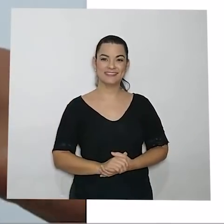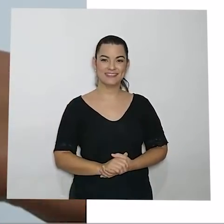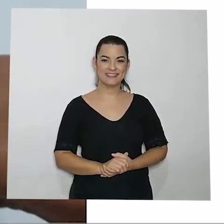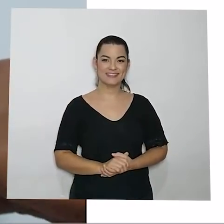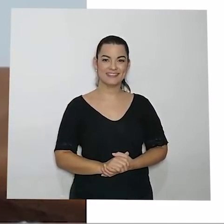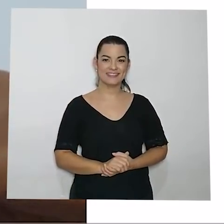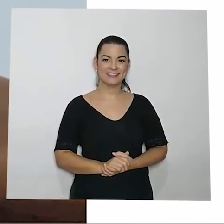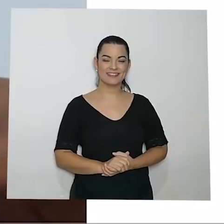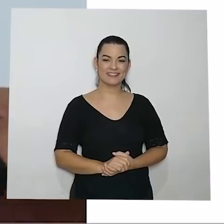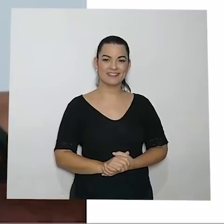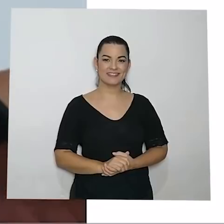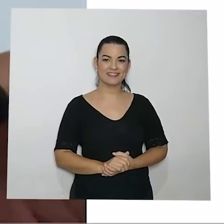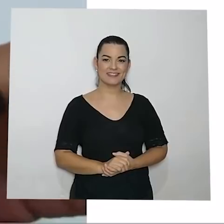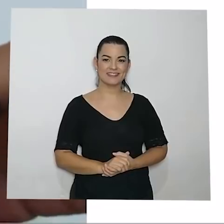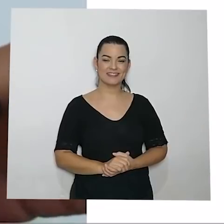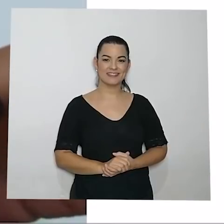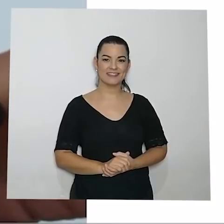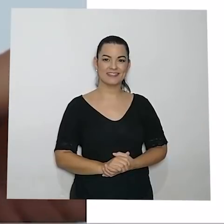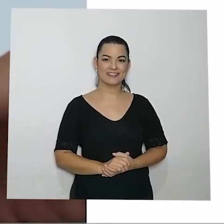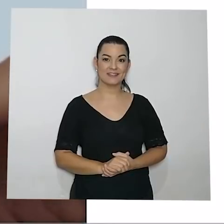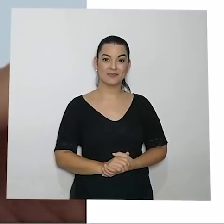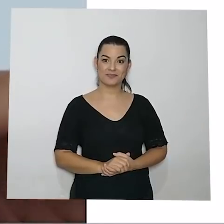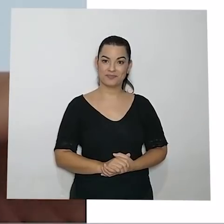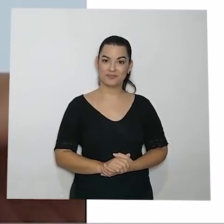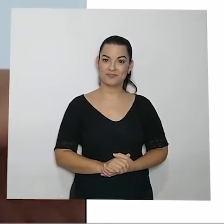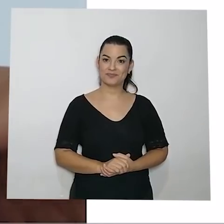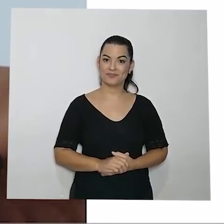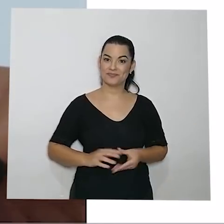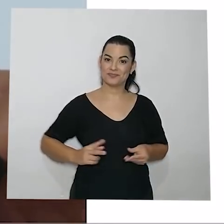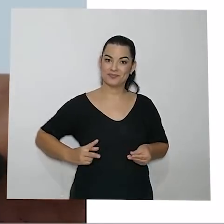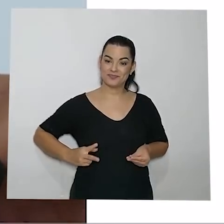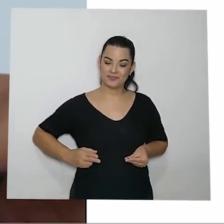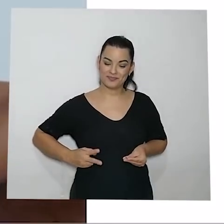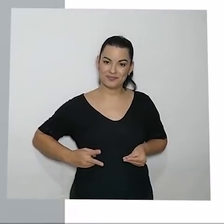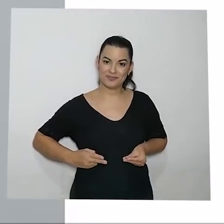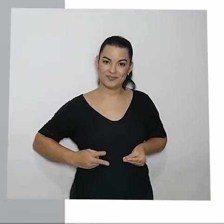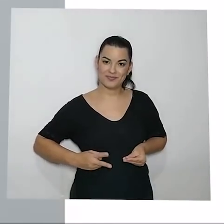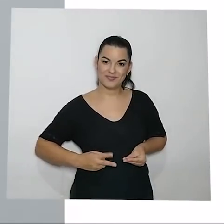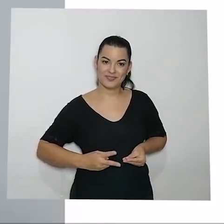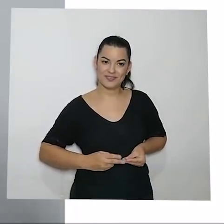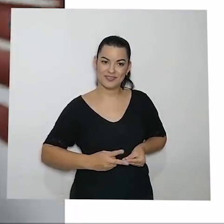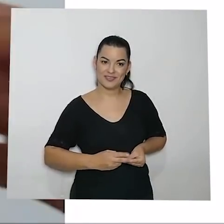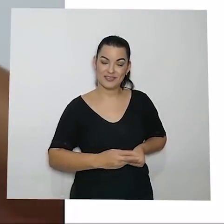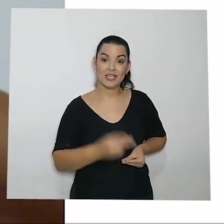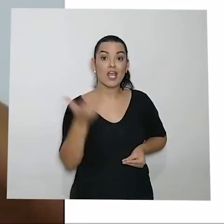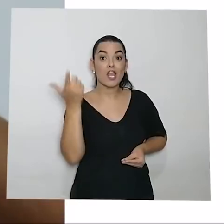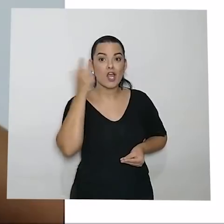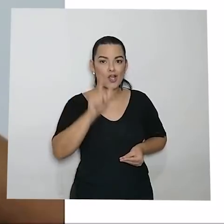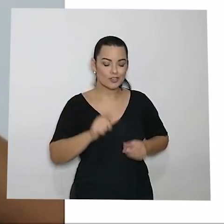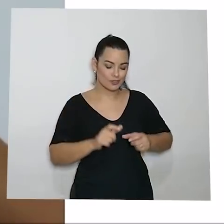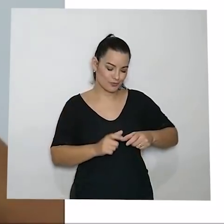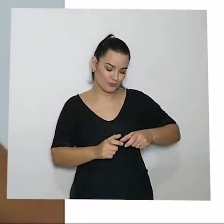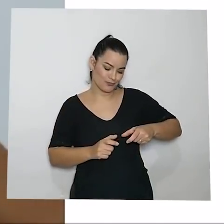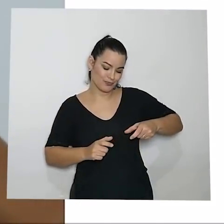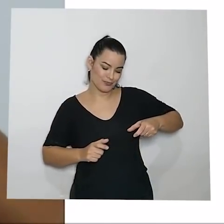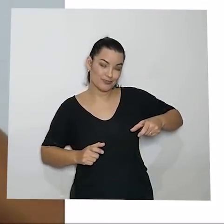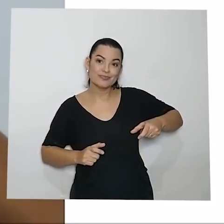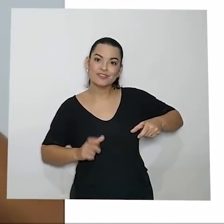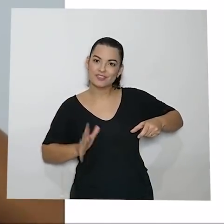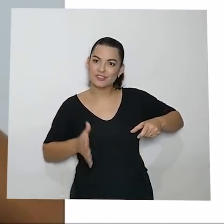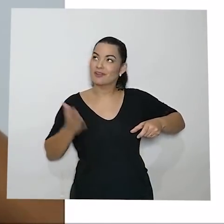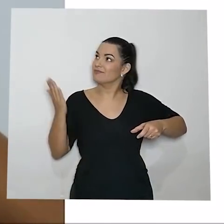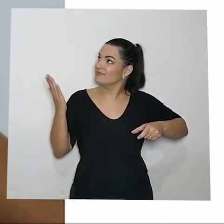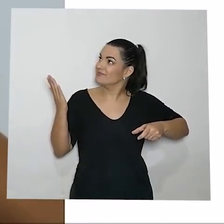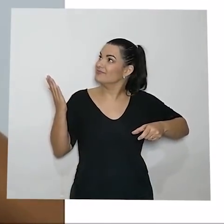recortar o papelão. Então, vão recortar e vão obter um marcador mais ou